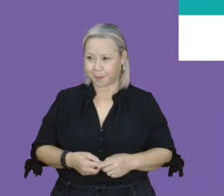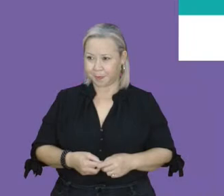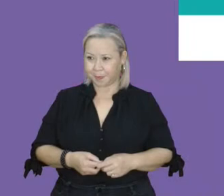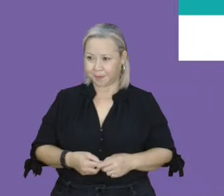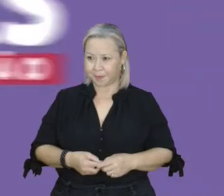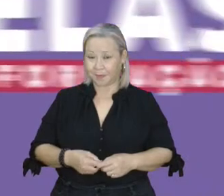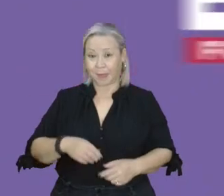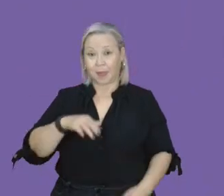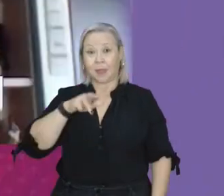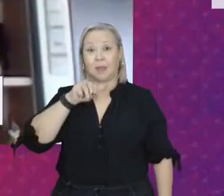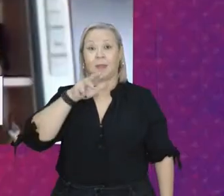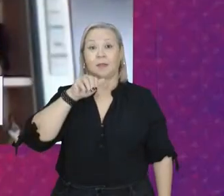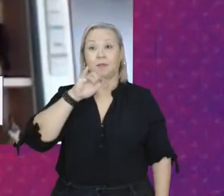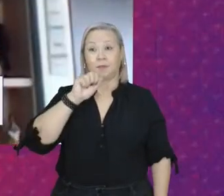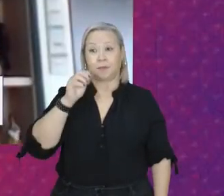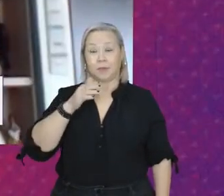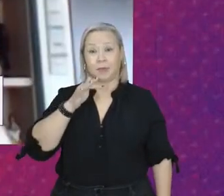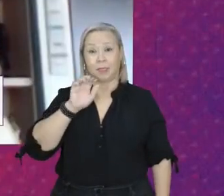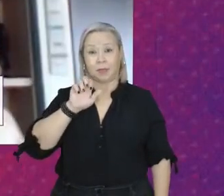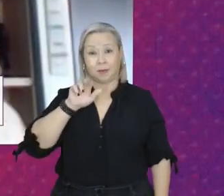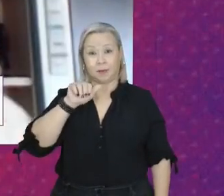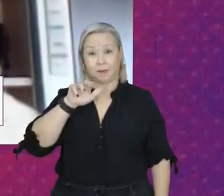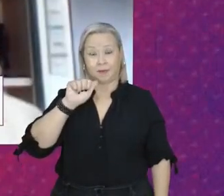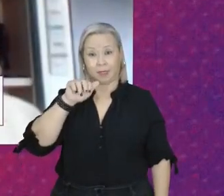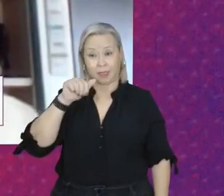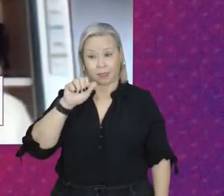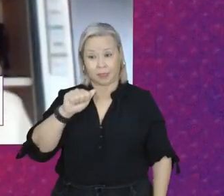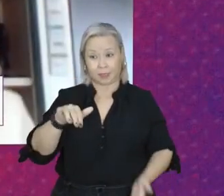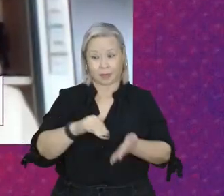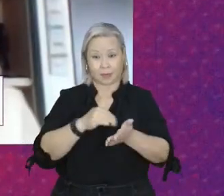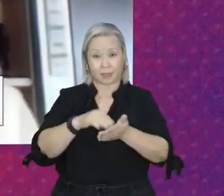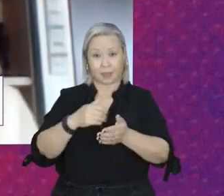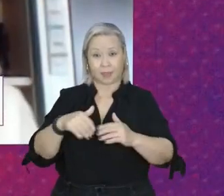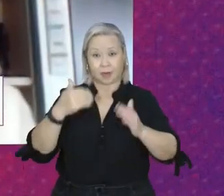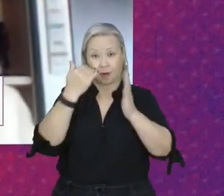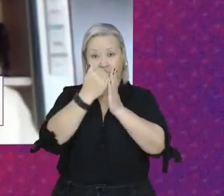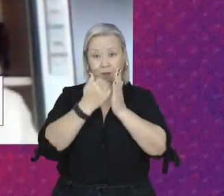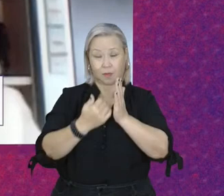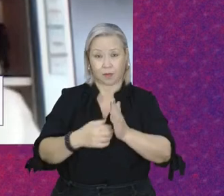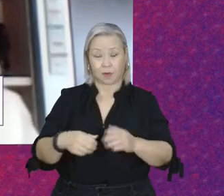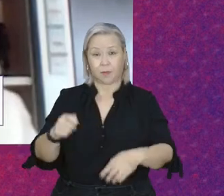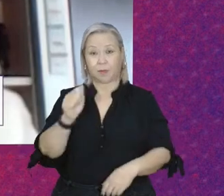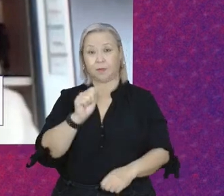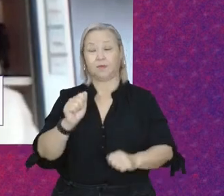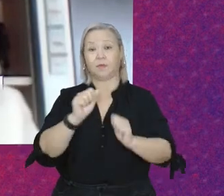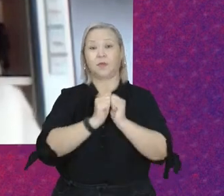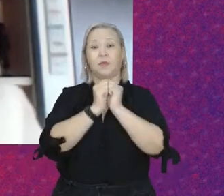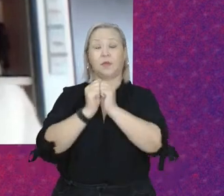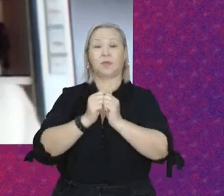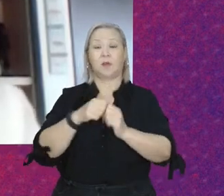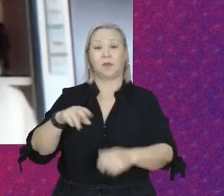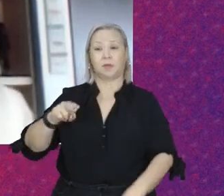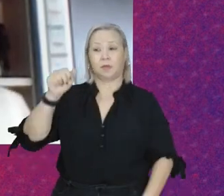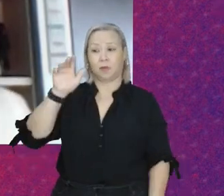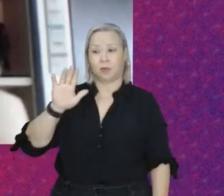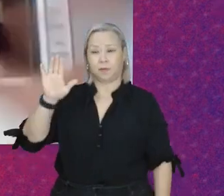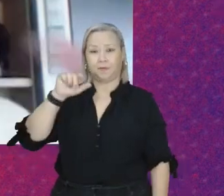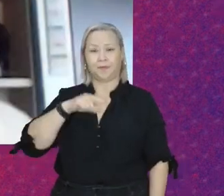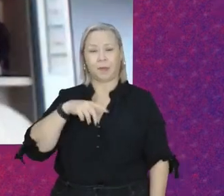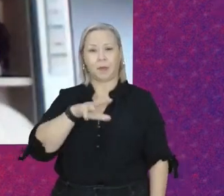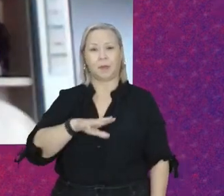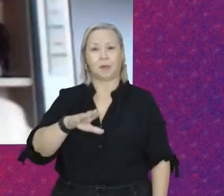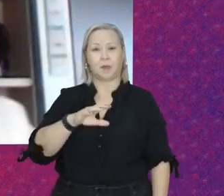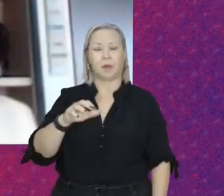Maria Fernanda Coelho, subsecretária de Programa do Consórcio Nordeste. Nós temos, no âmbito do consórcio, as